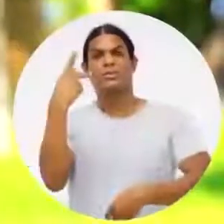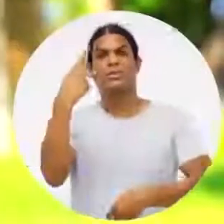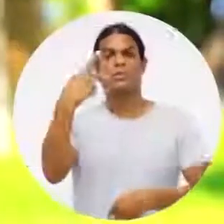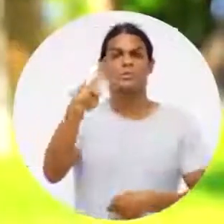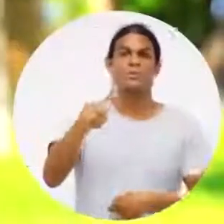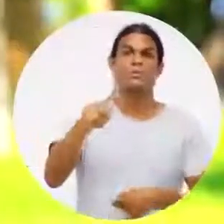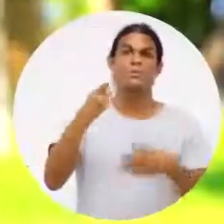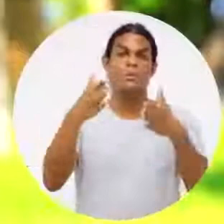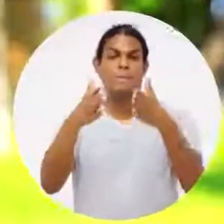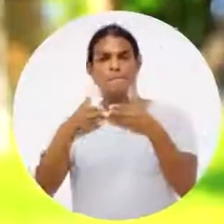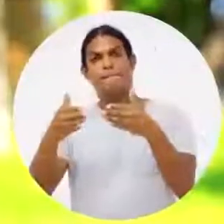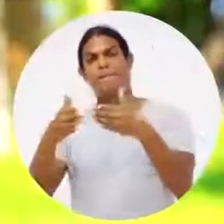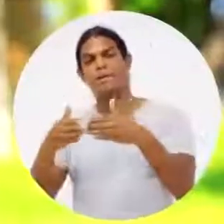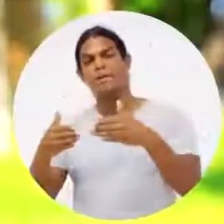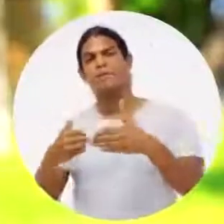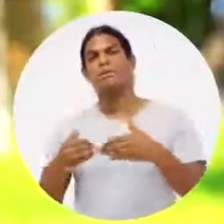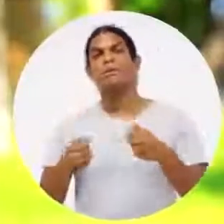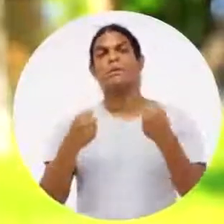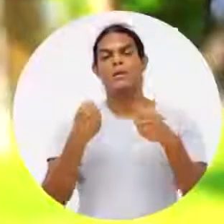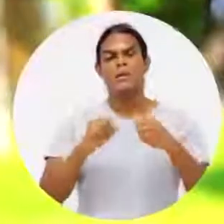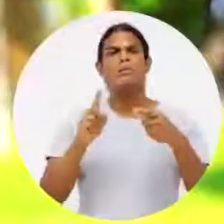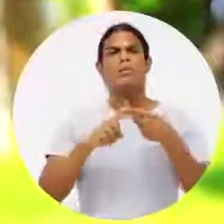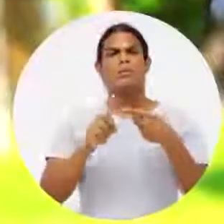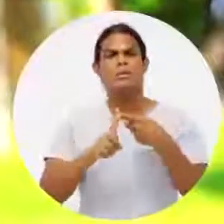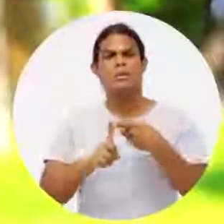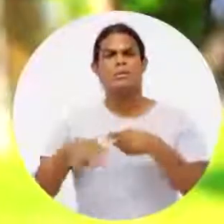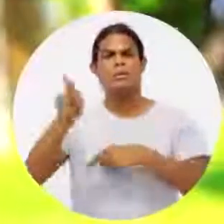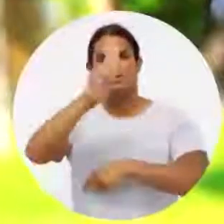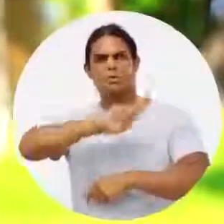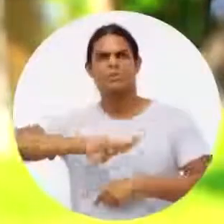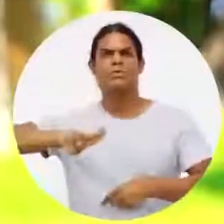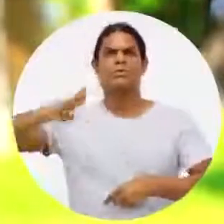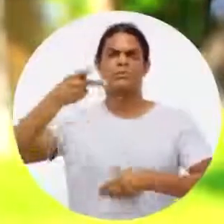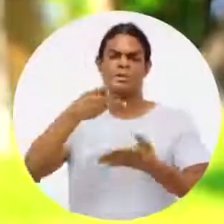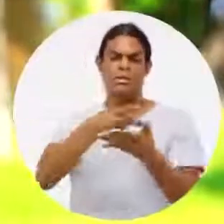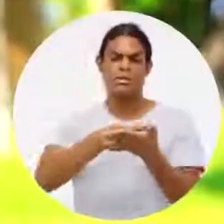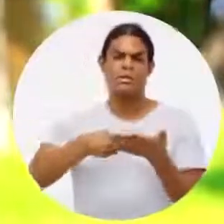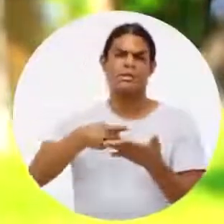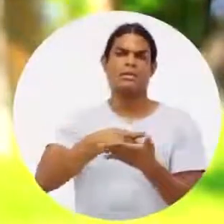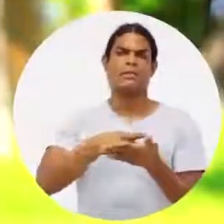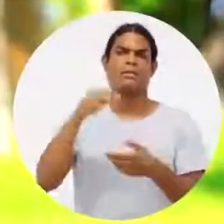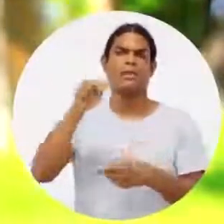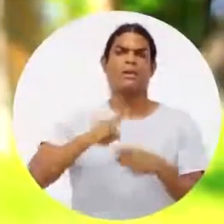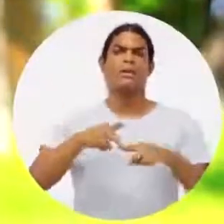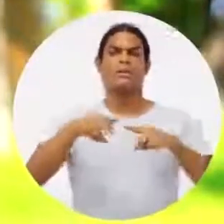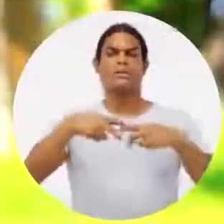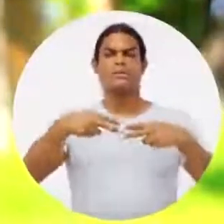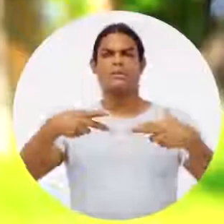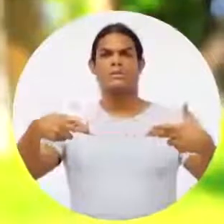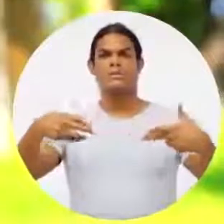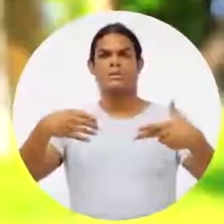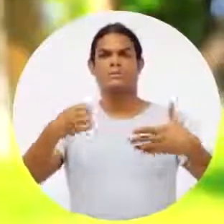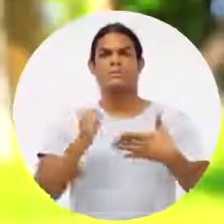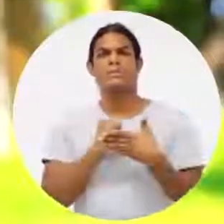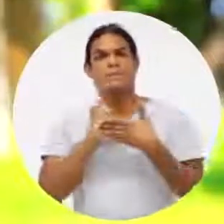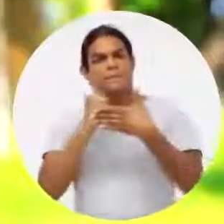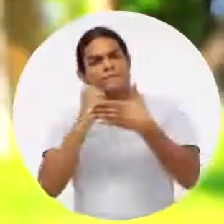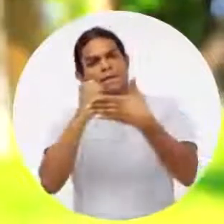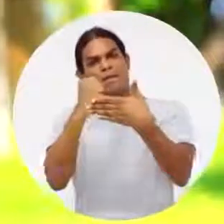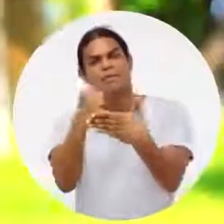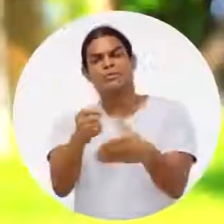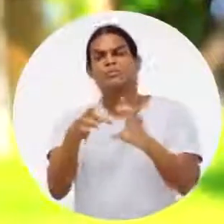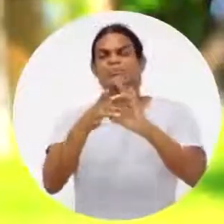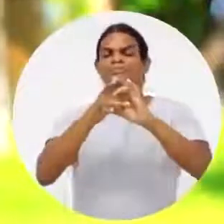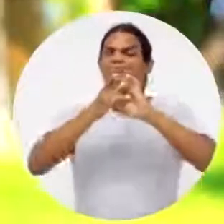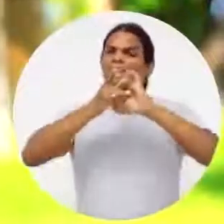ou também é permitido que ele utilize desenhos, ou seja, essa ferramenta, por possibilitar a